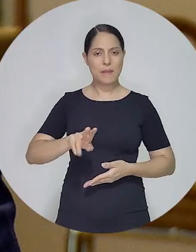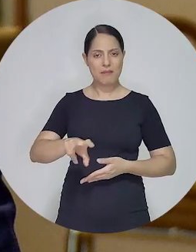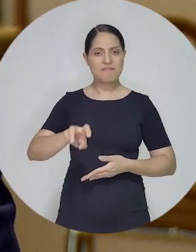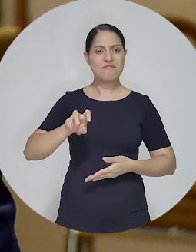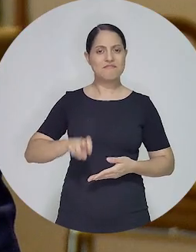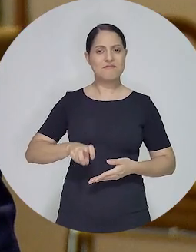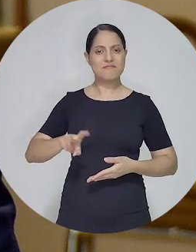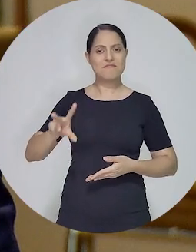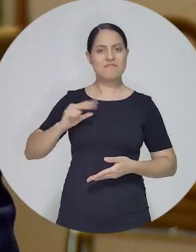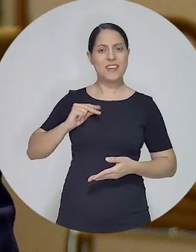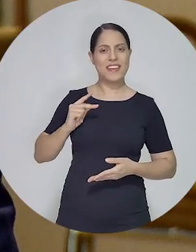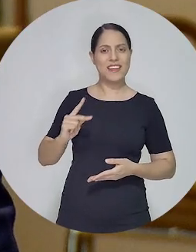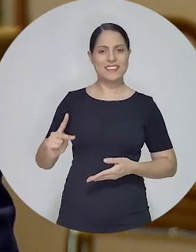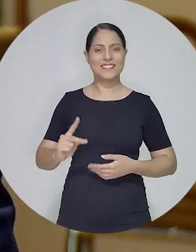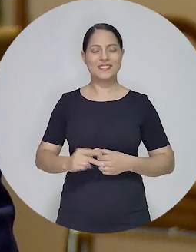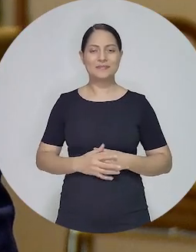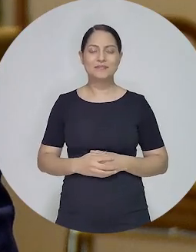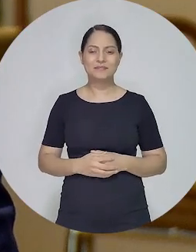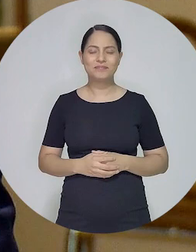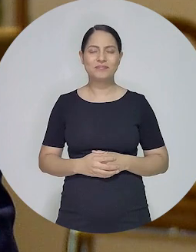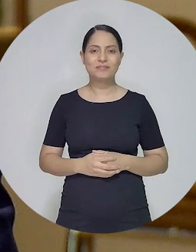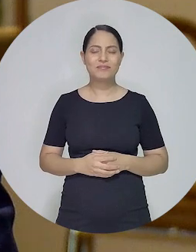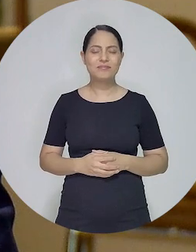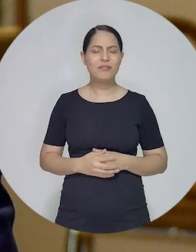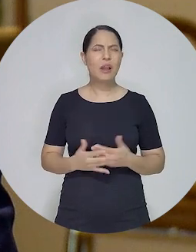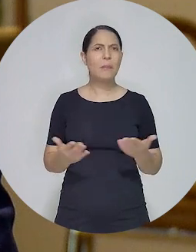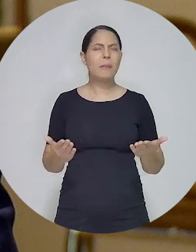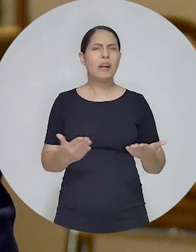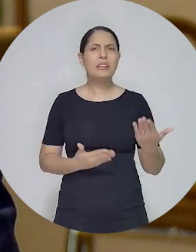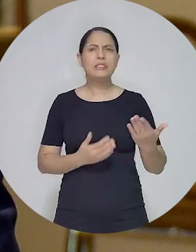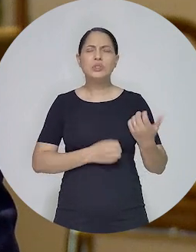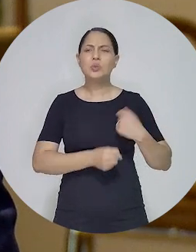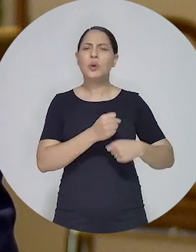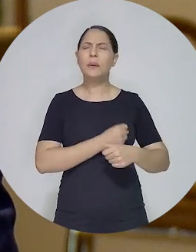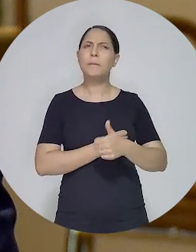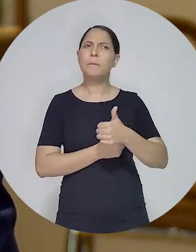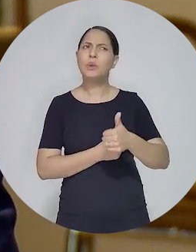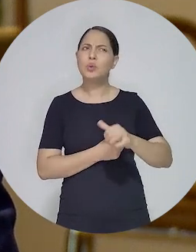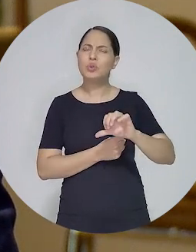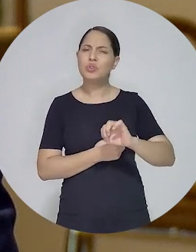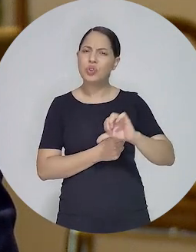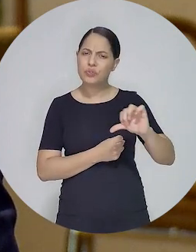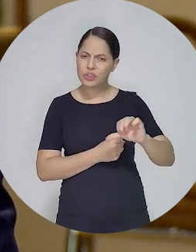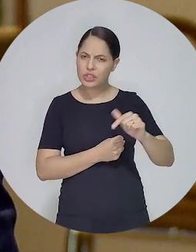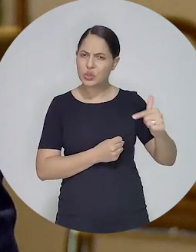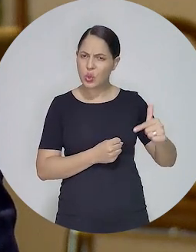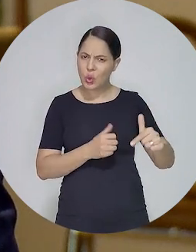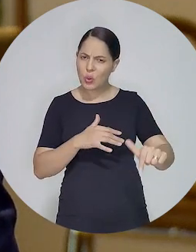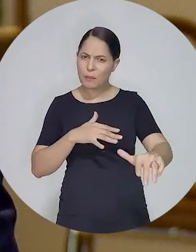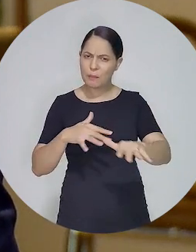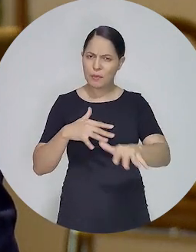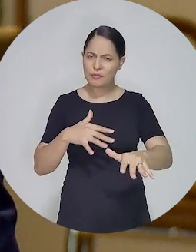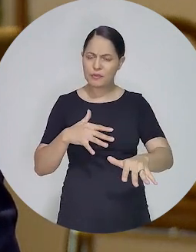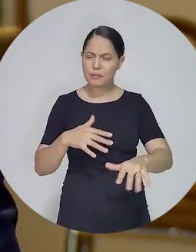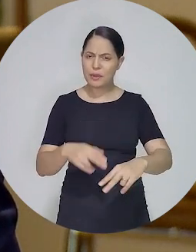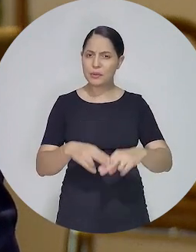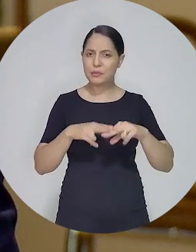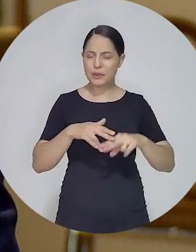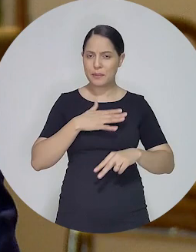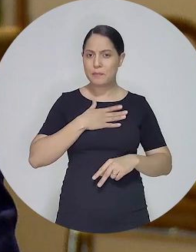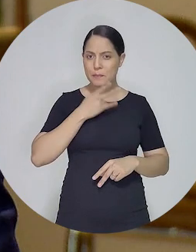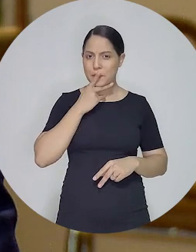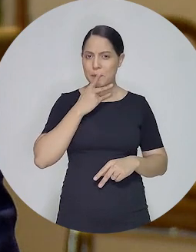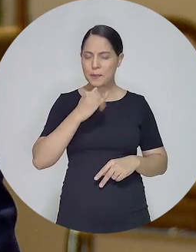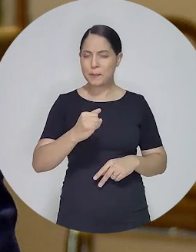Tudo isso começou inspirado em um movimento no ano de 1992, quando